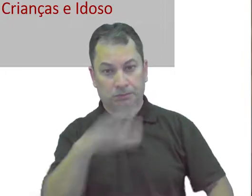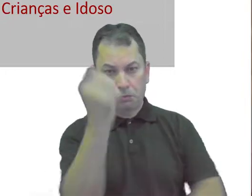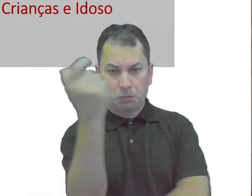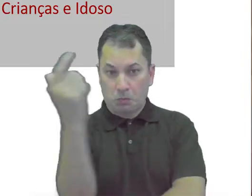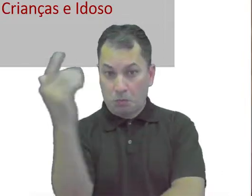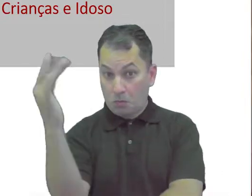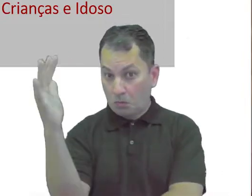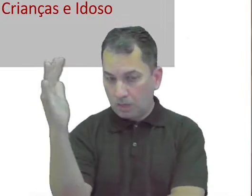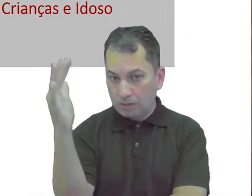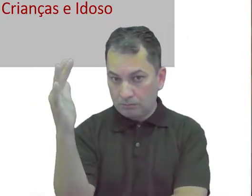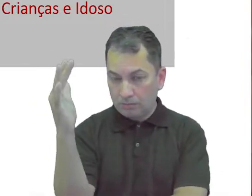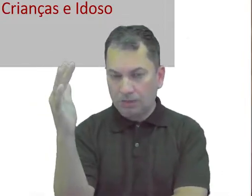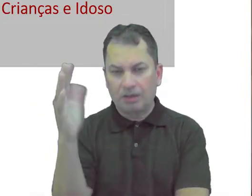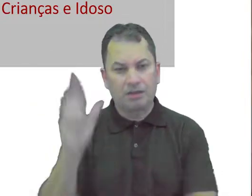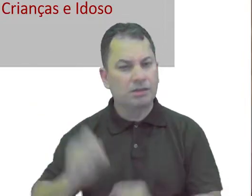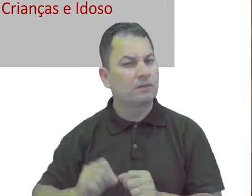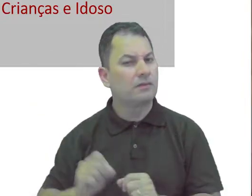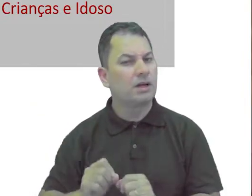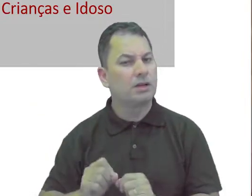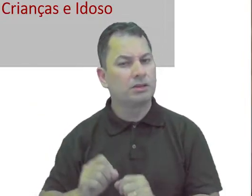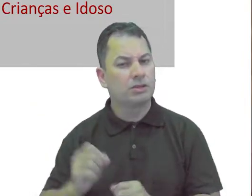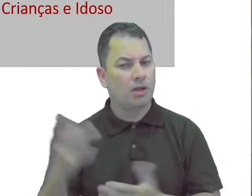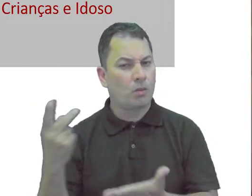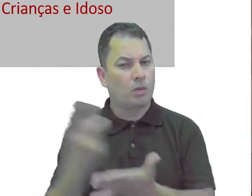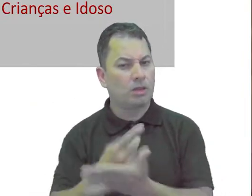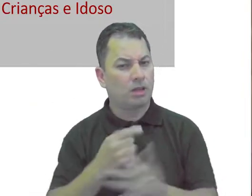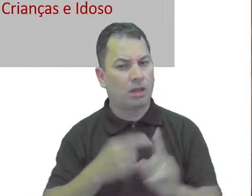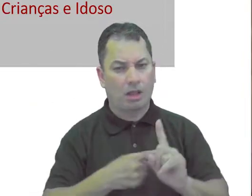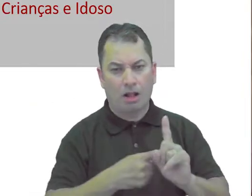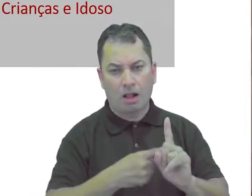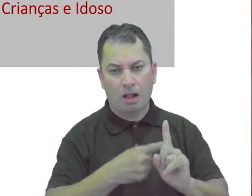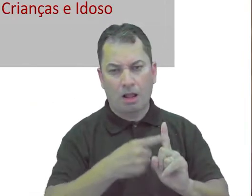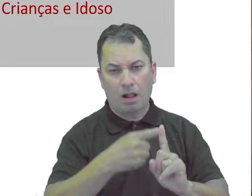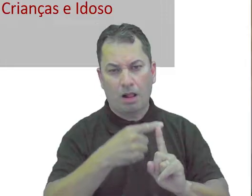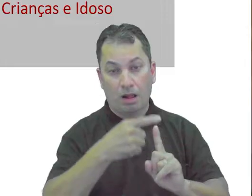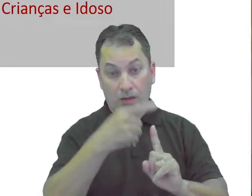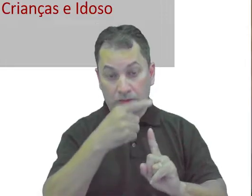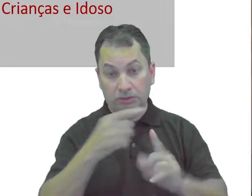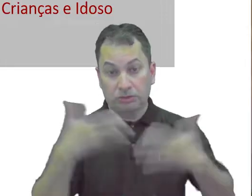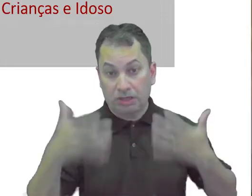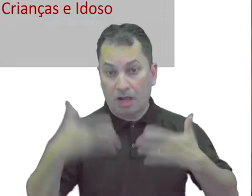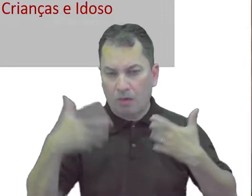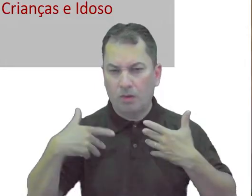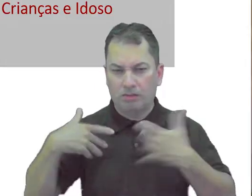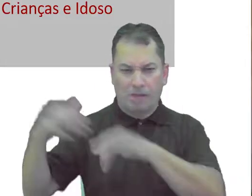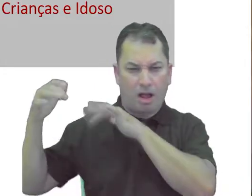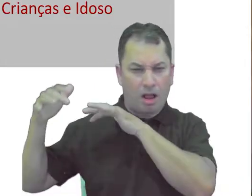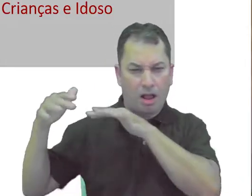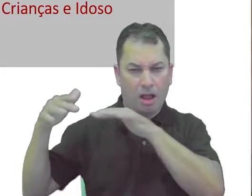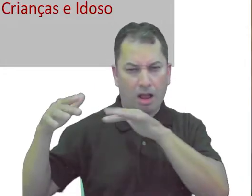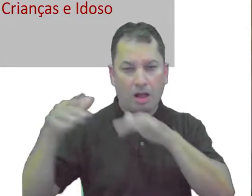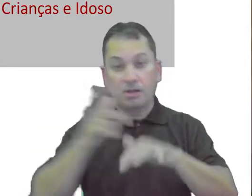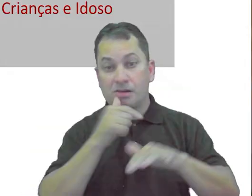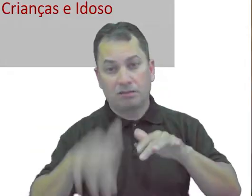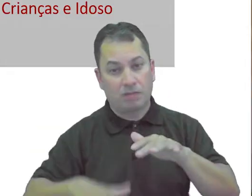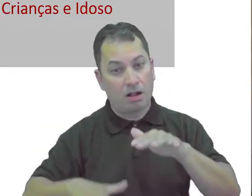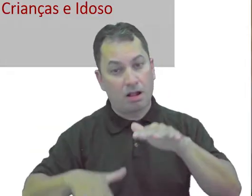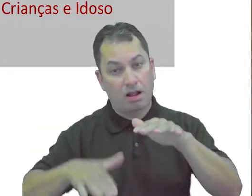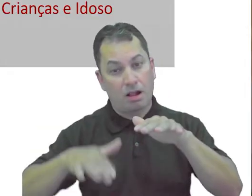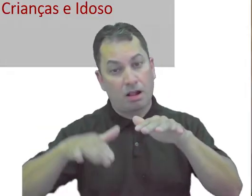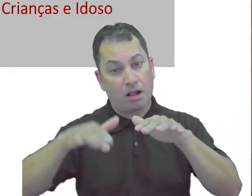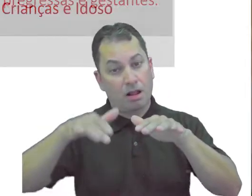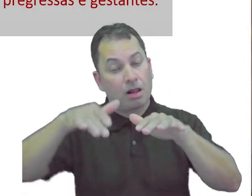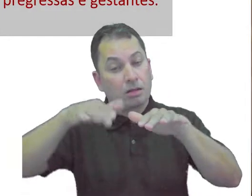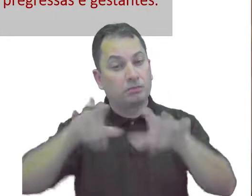eles geram efeitos como ondas de calor, inundações, enxurradas, estiagens prolongadas, que a gente vai identificar